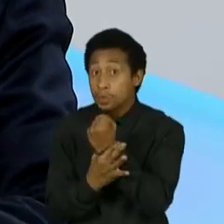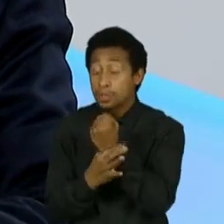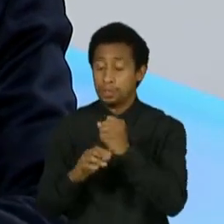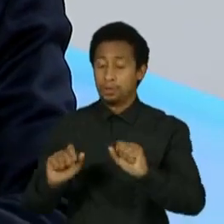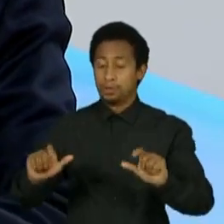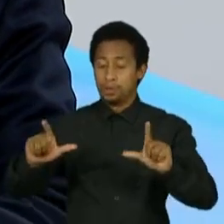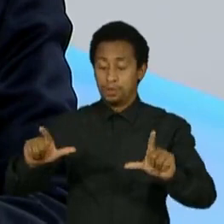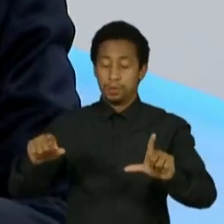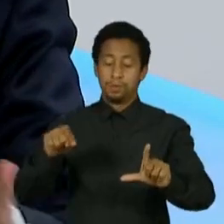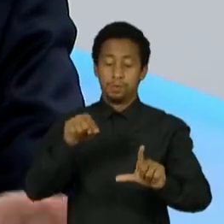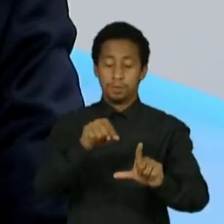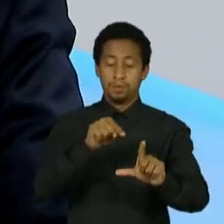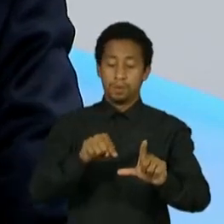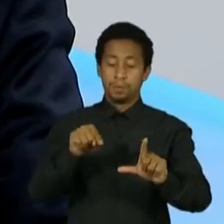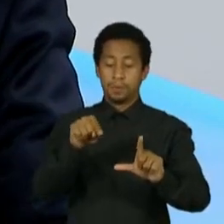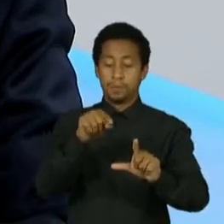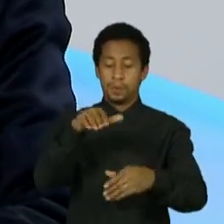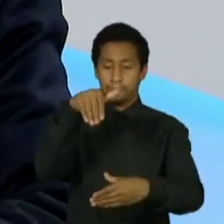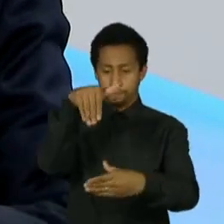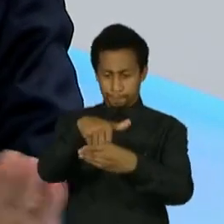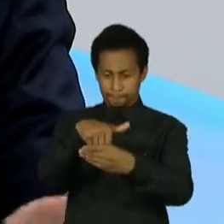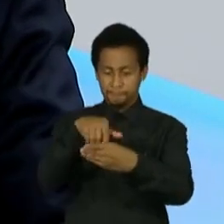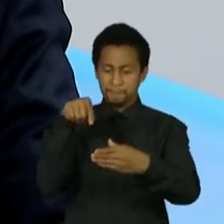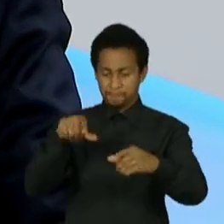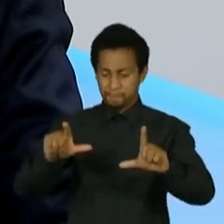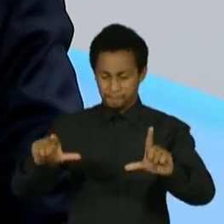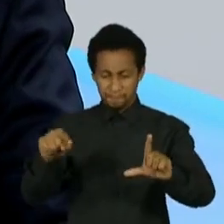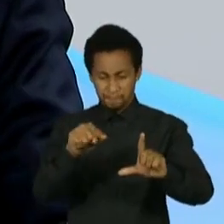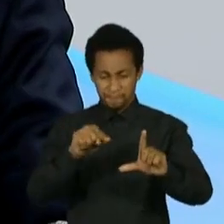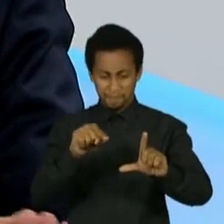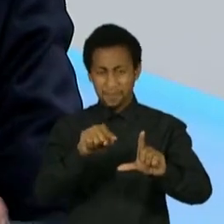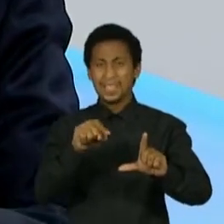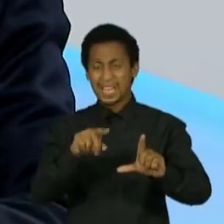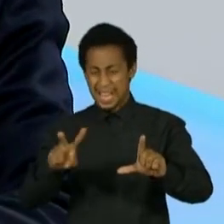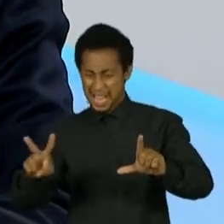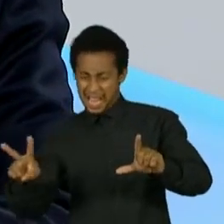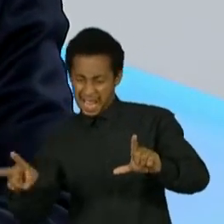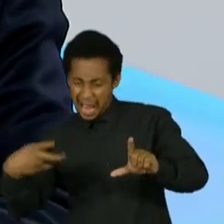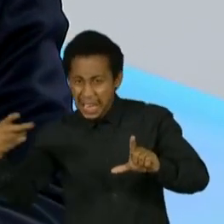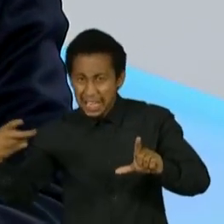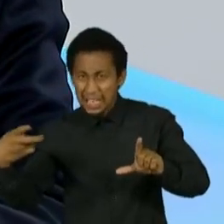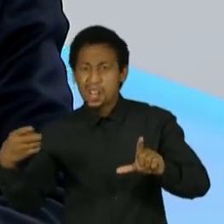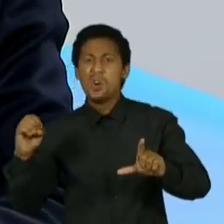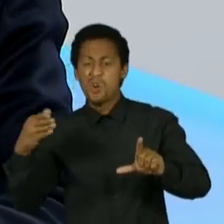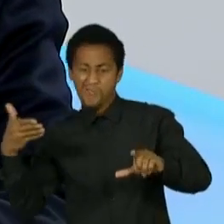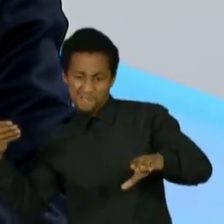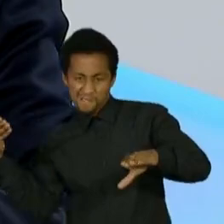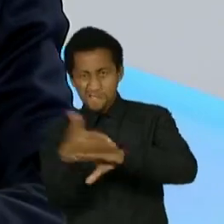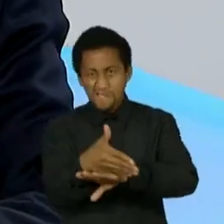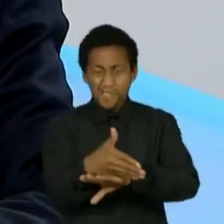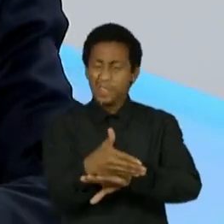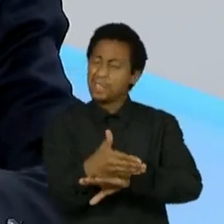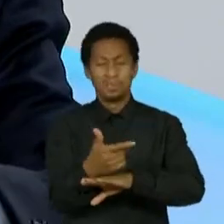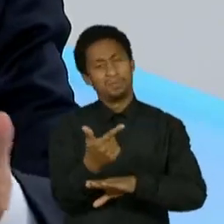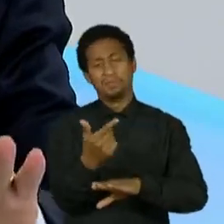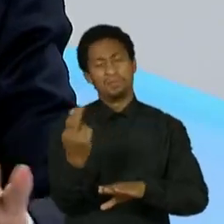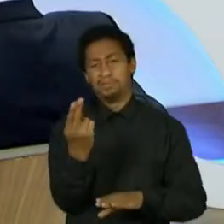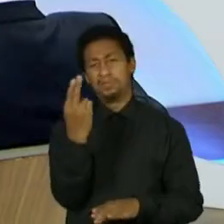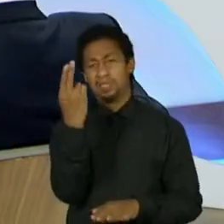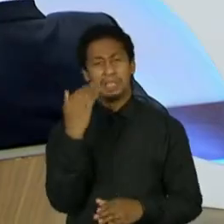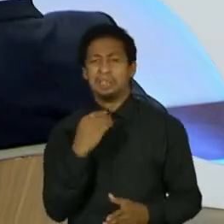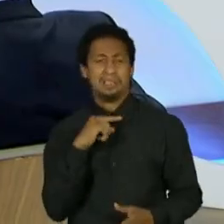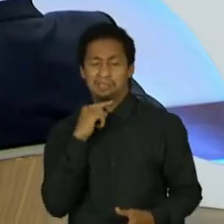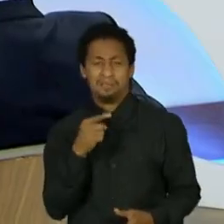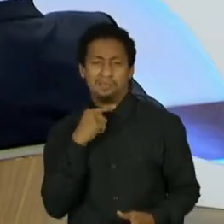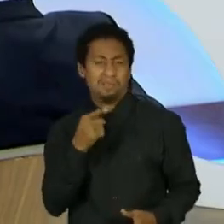nós não temos nem risco nem receio Eis que elas compõem portanto um